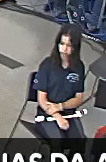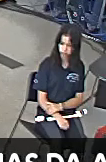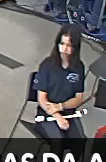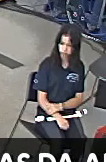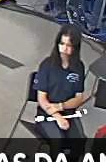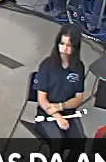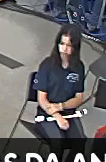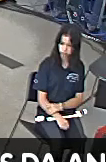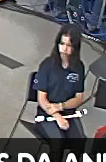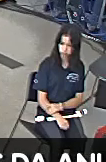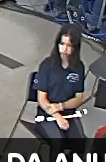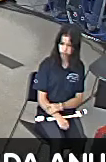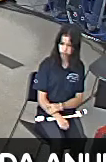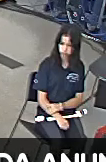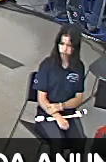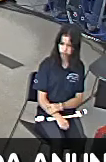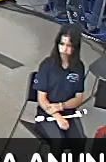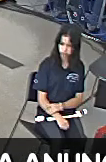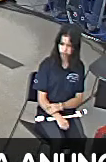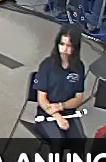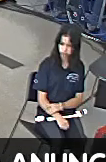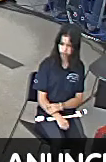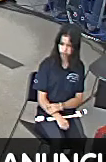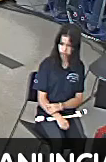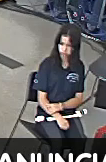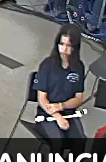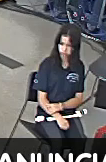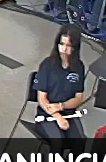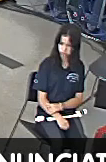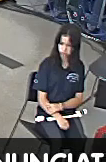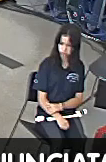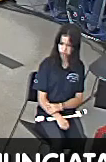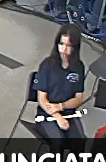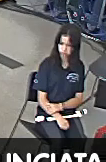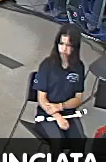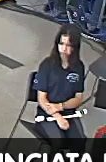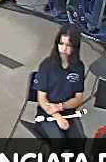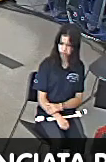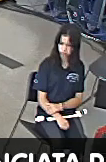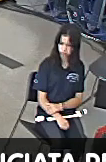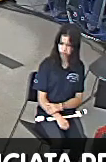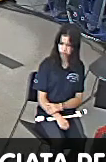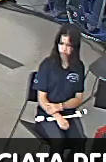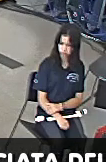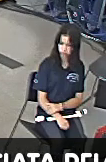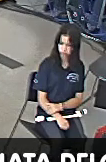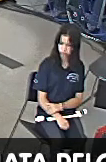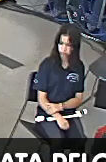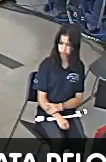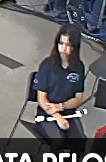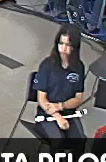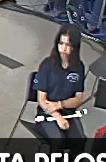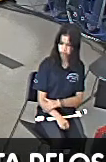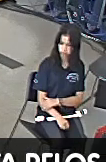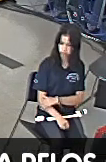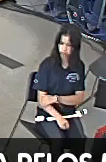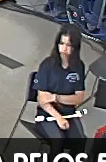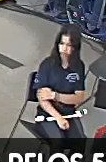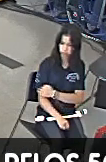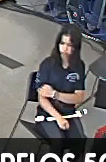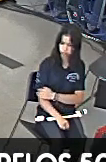gratidão. Que a missão de anunciar o Evangelho com um testemunho de vida continue sendo fermento em nossa